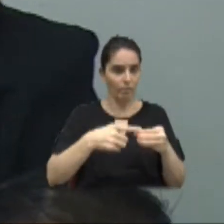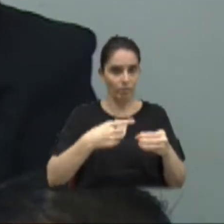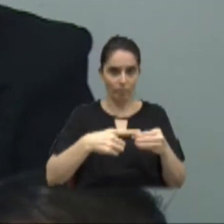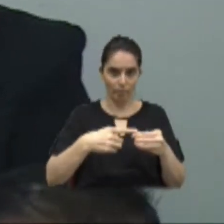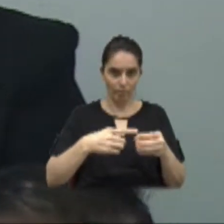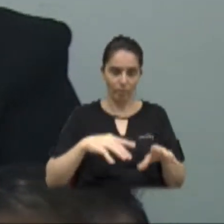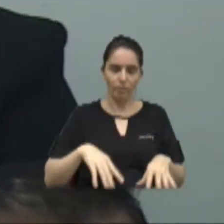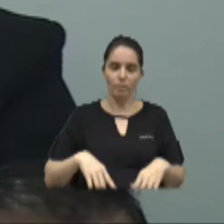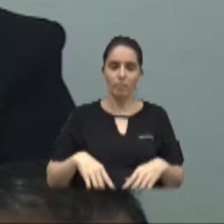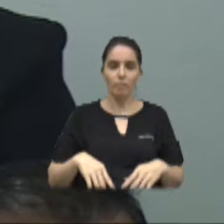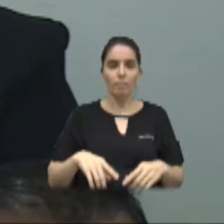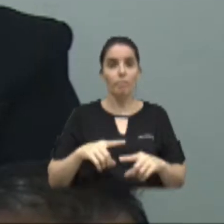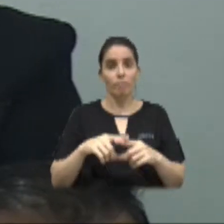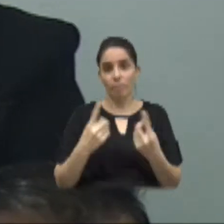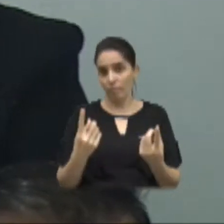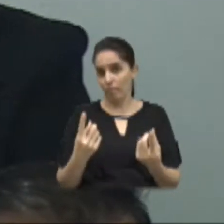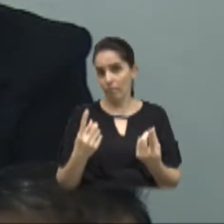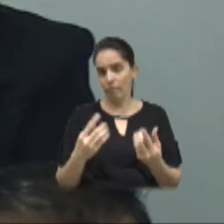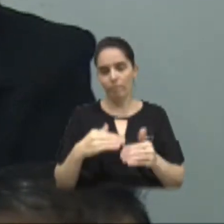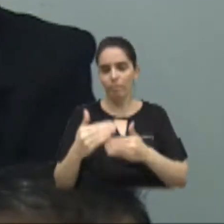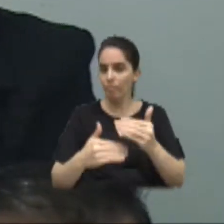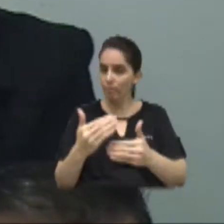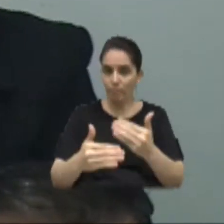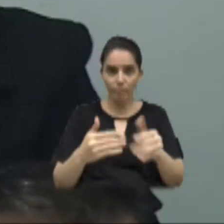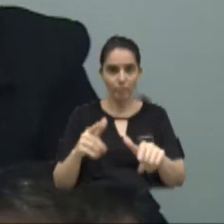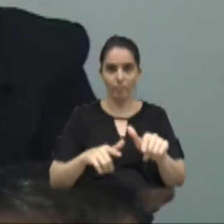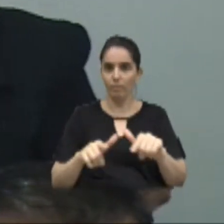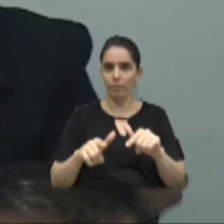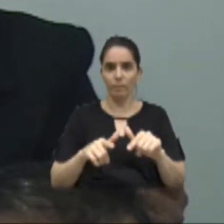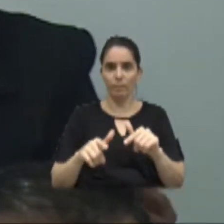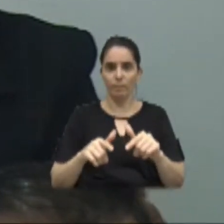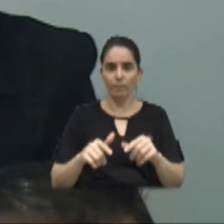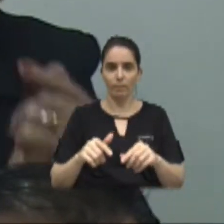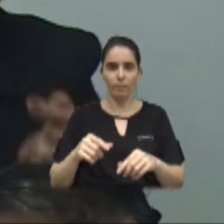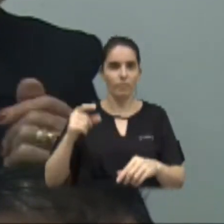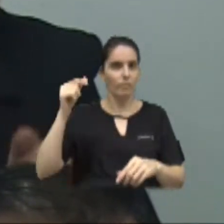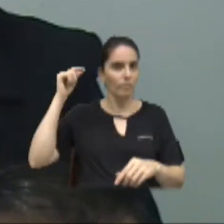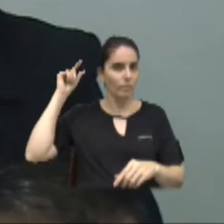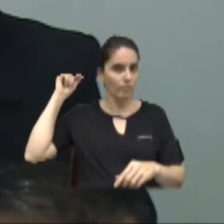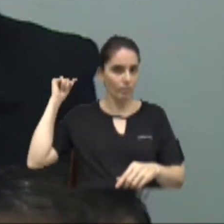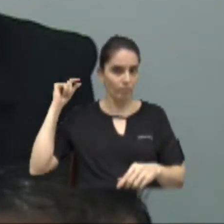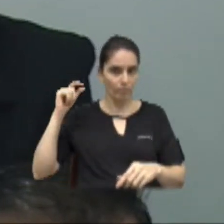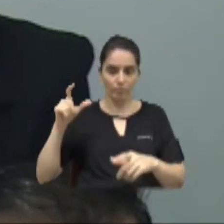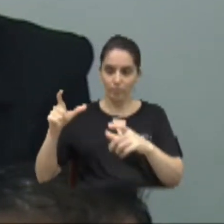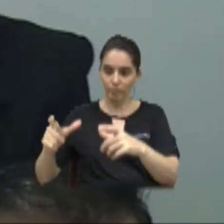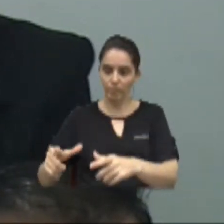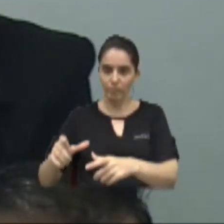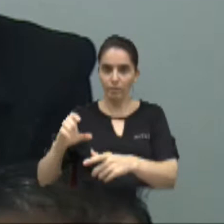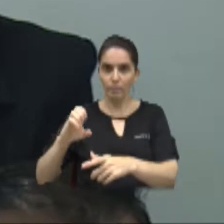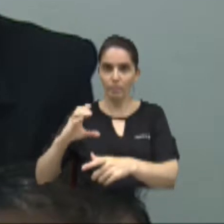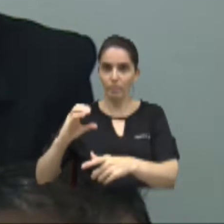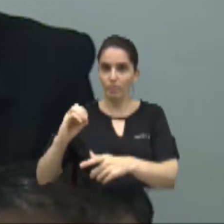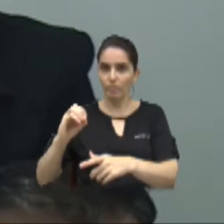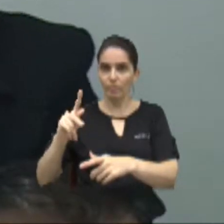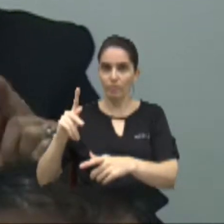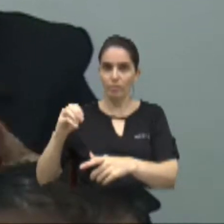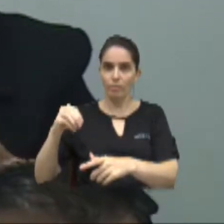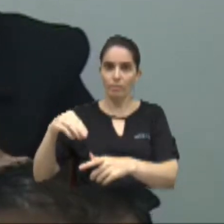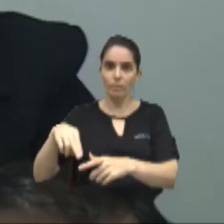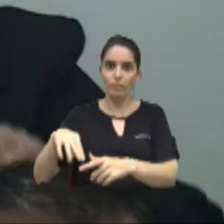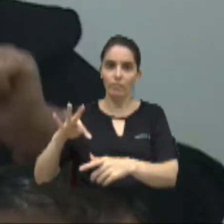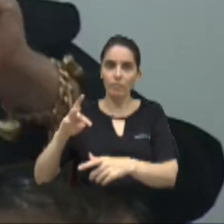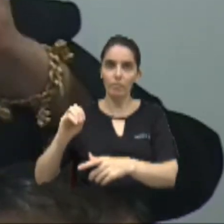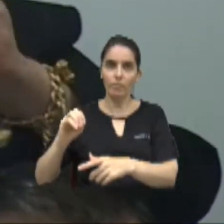trabalho. Outra coisa, na época dos ecopontos também foi o Silvio que colocou os ecopontos. Então eu